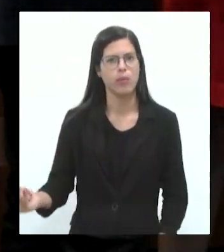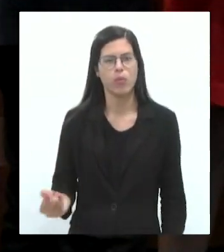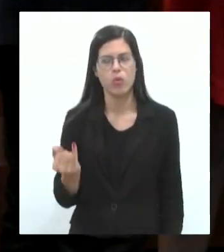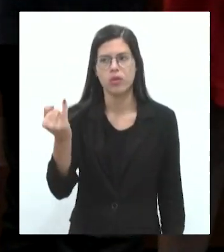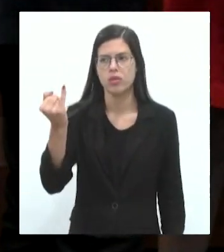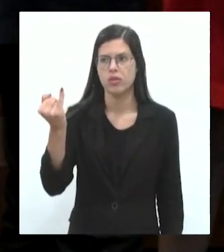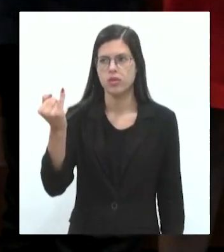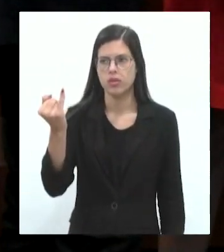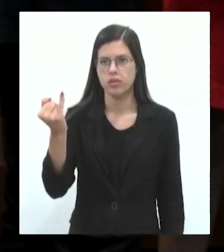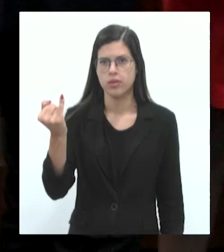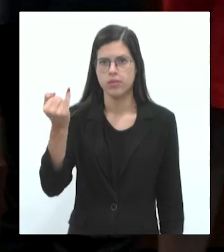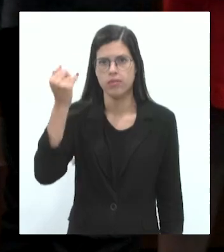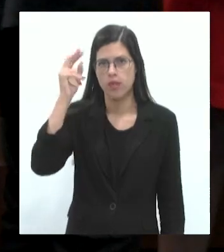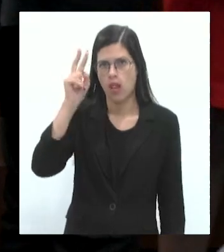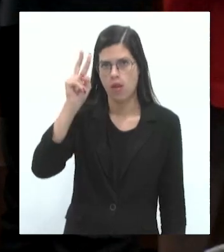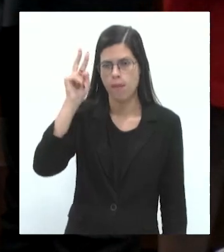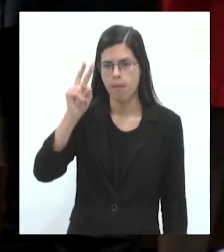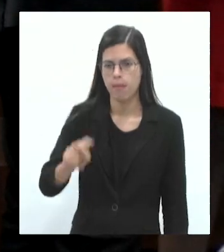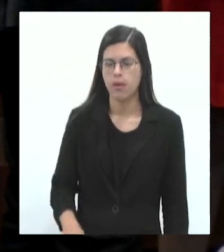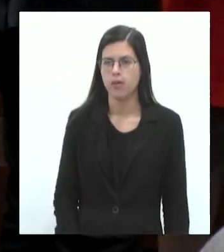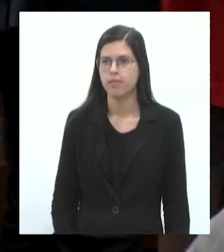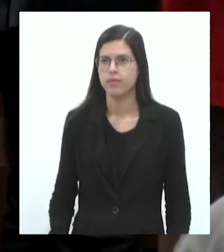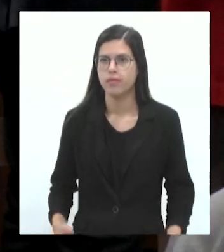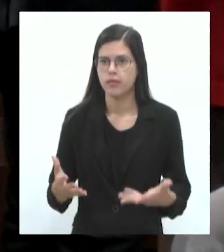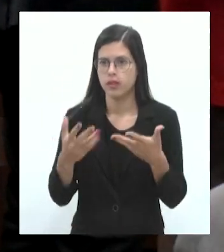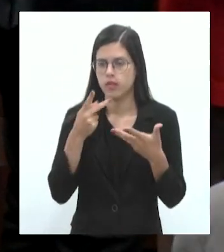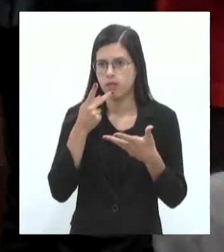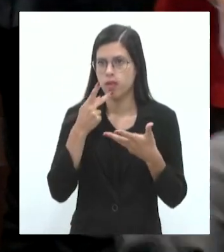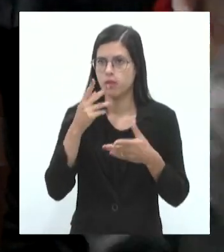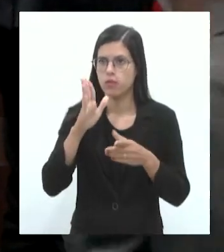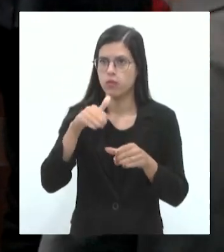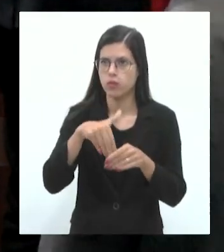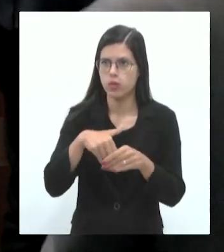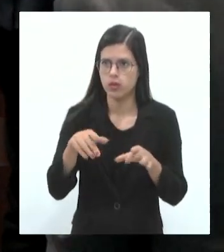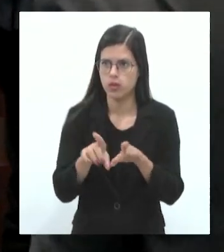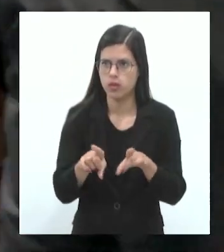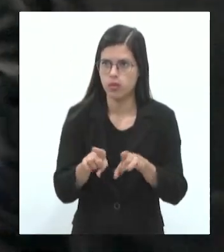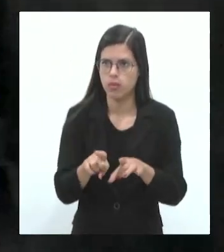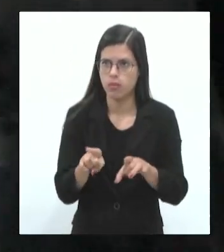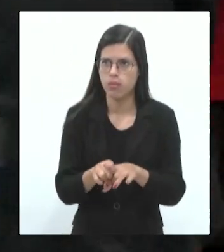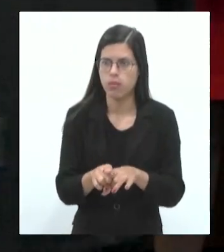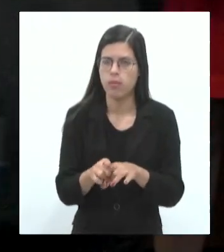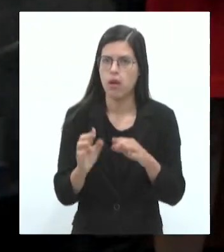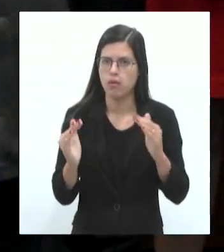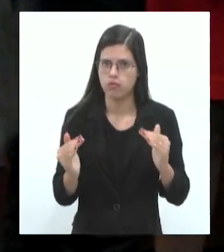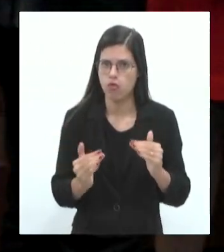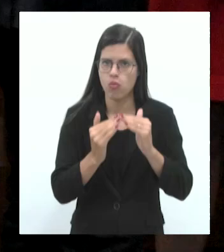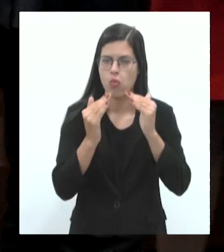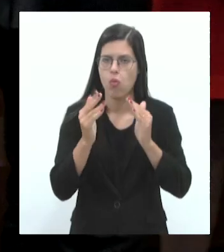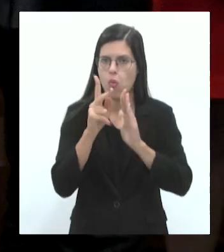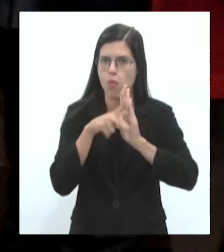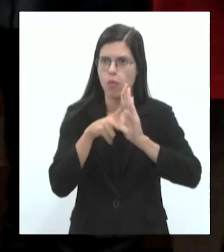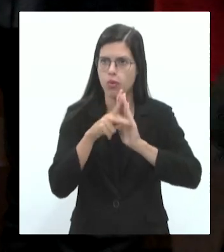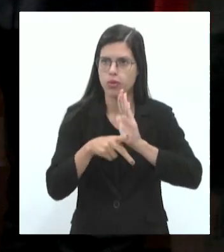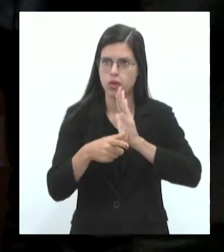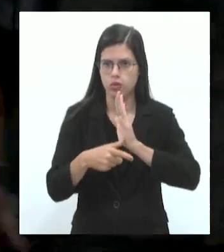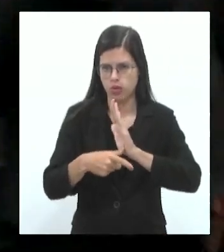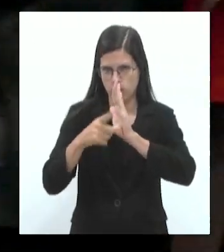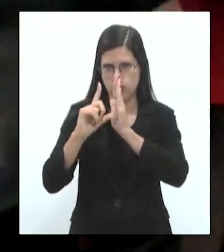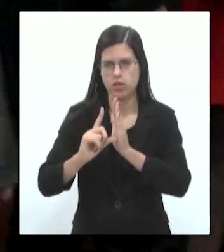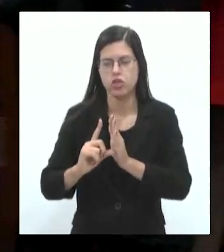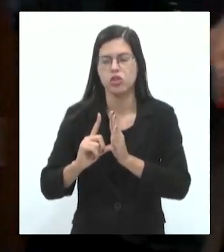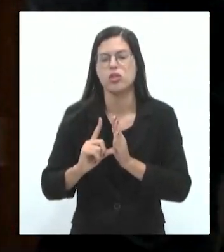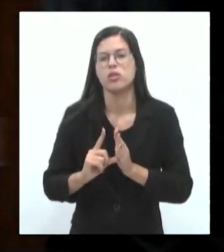importante lembrar disso. Queria dizer que eu votei também favoravelmente ao projeto anterior, né,